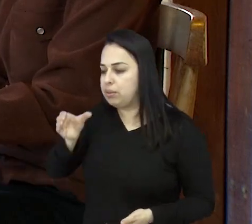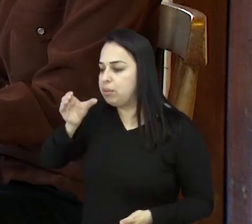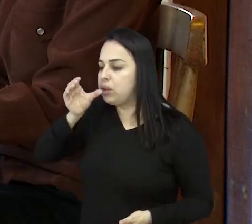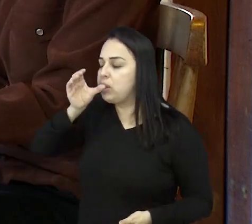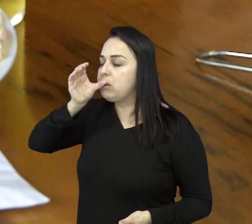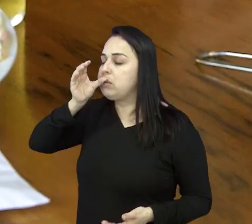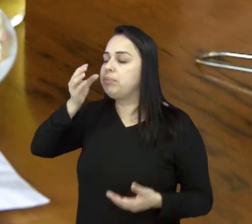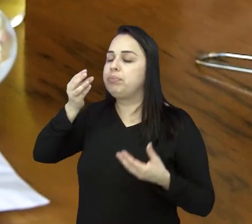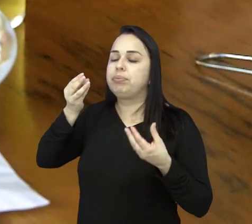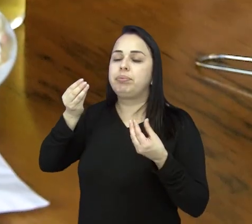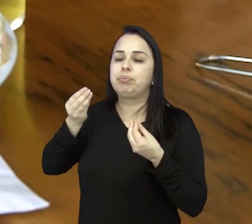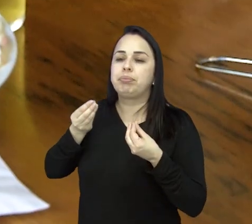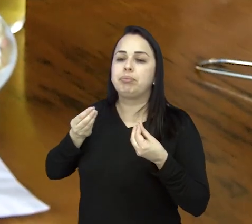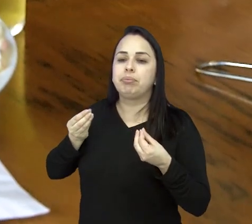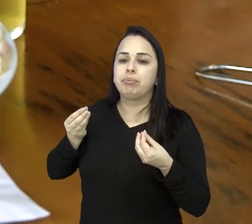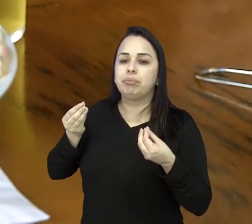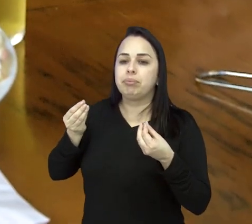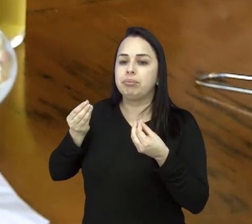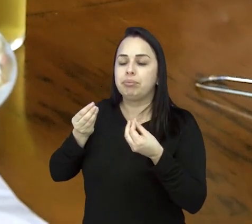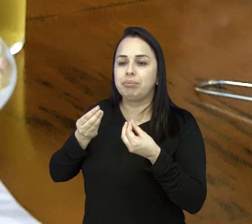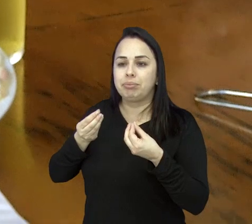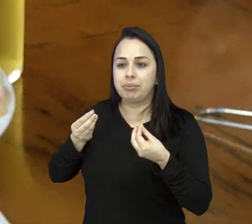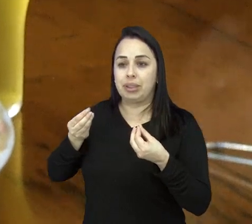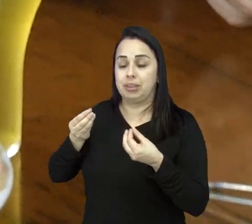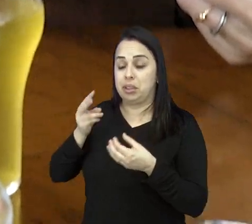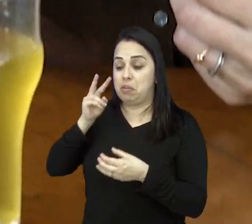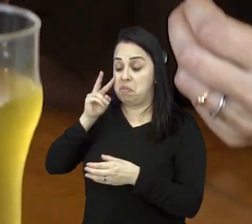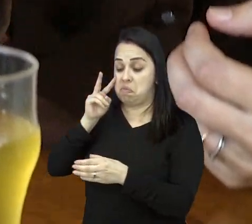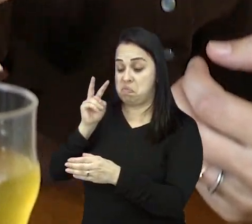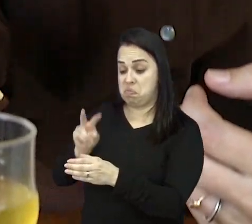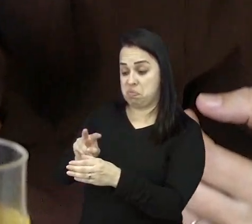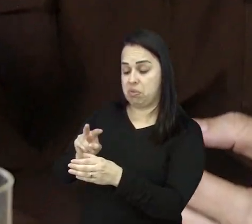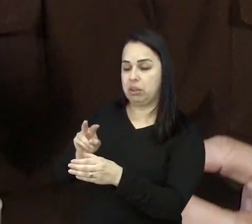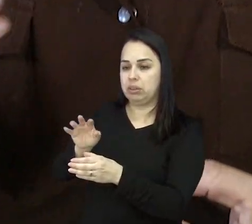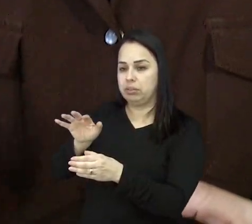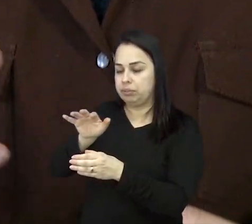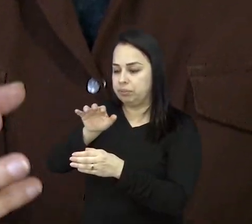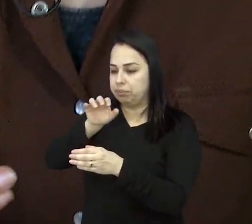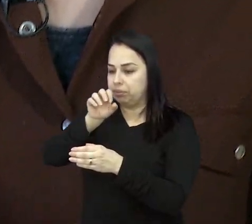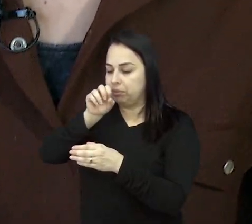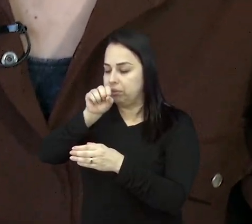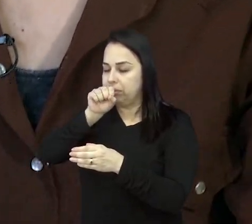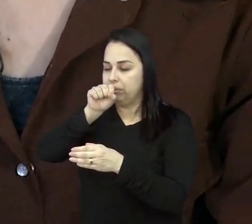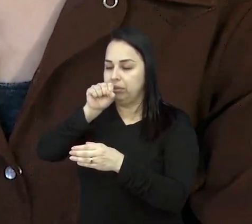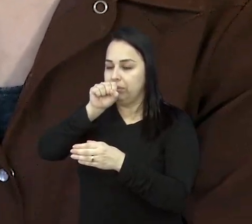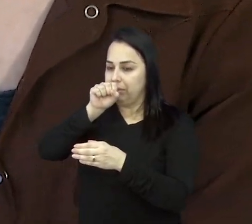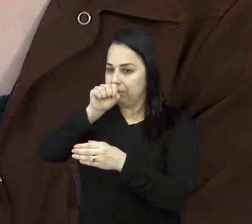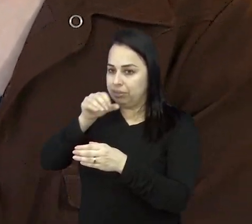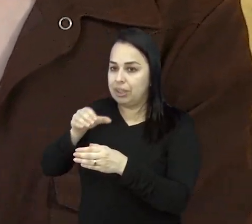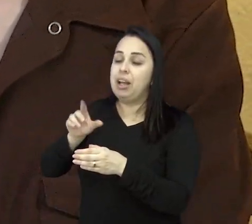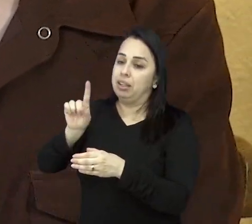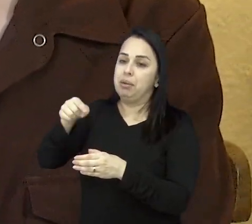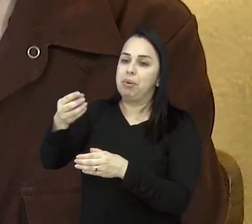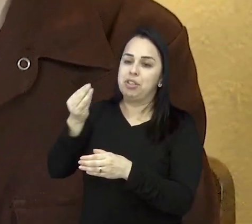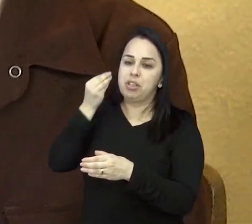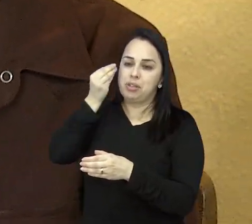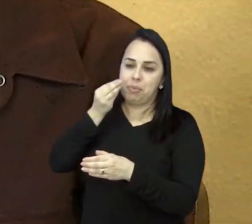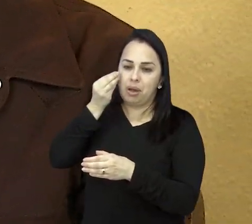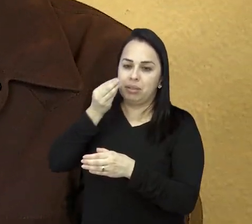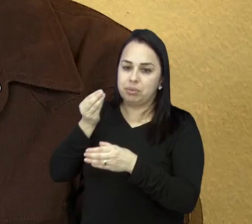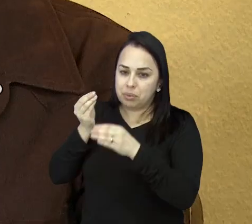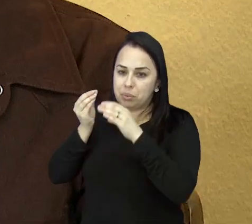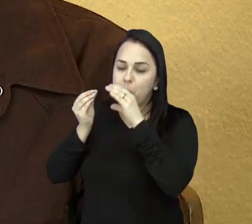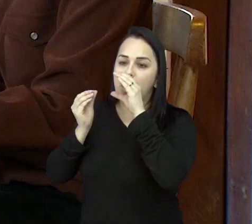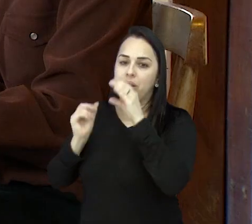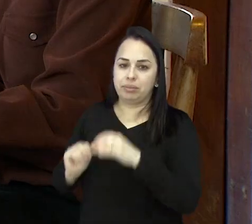dar aquele primeiro visual, né? Depois depois você dá uma olhadinha, aroma e tal, e aí você pode